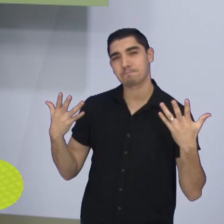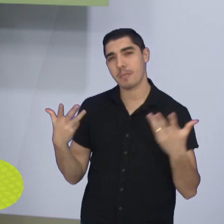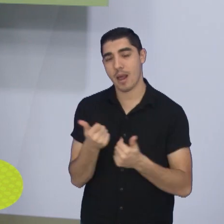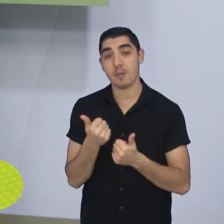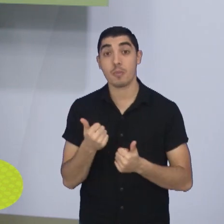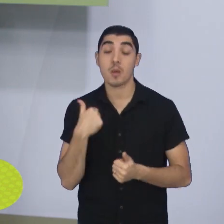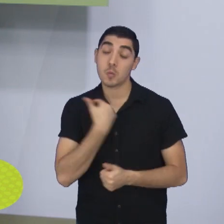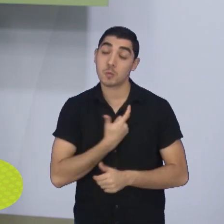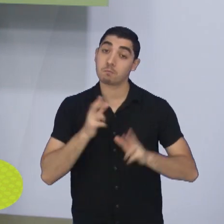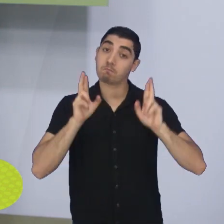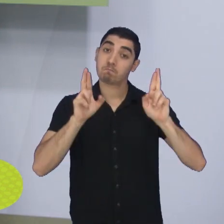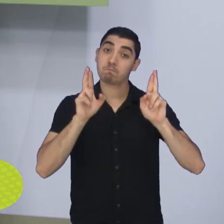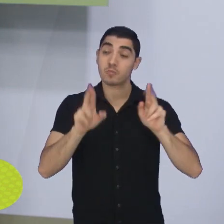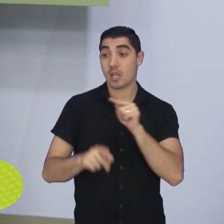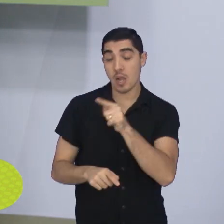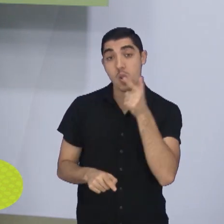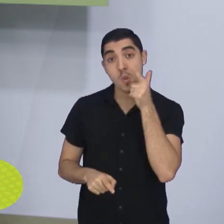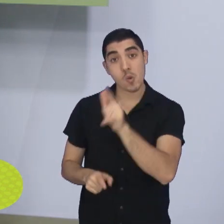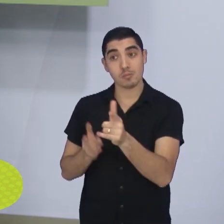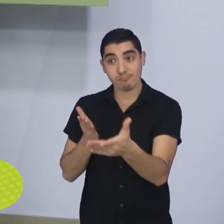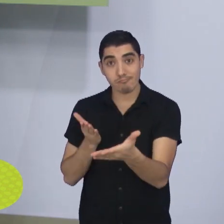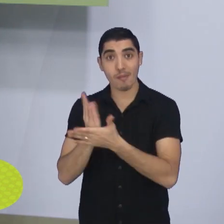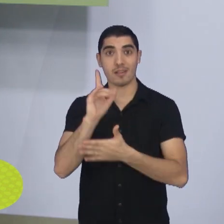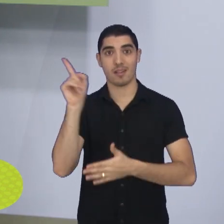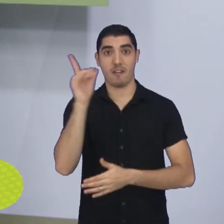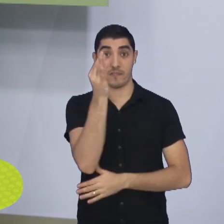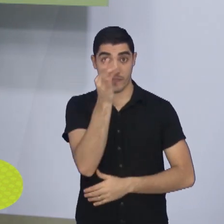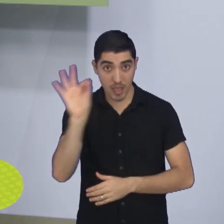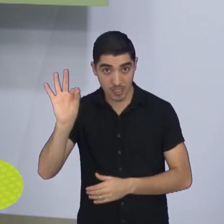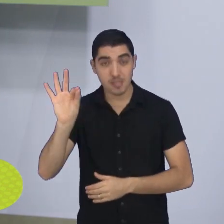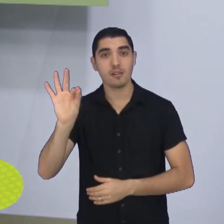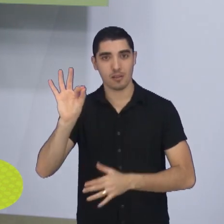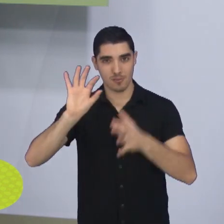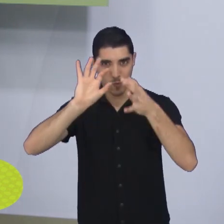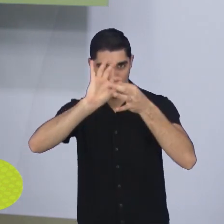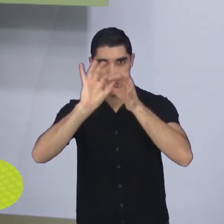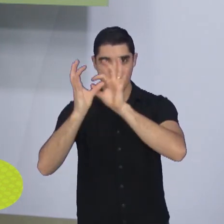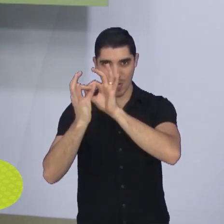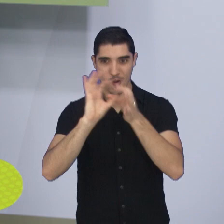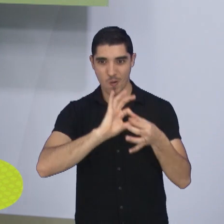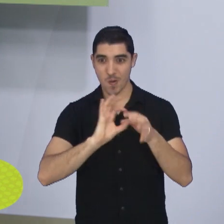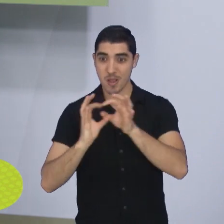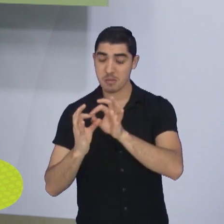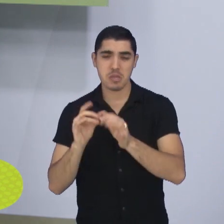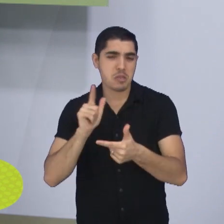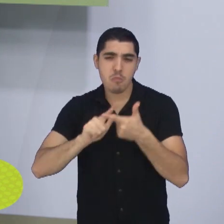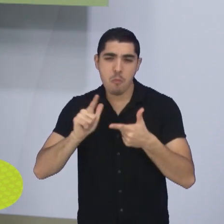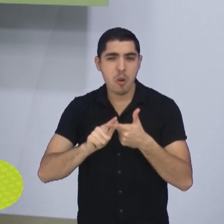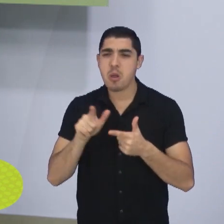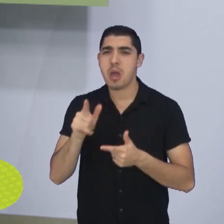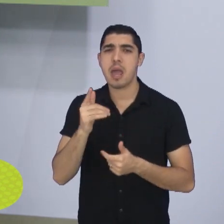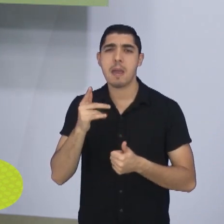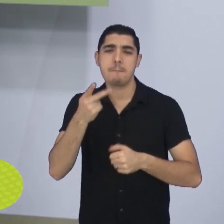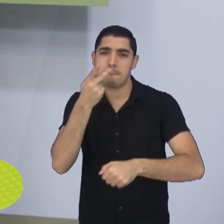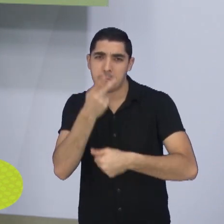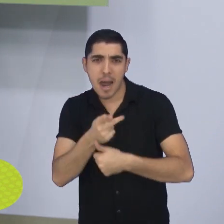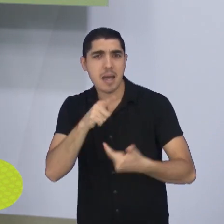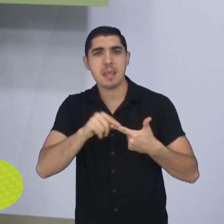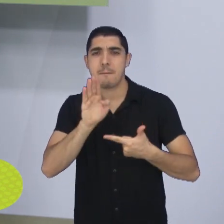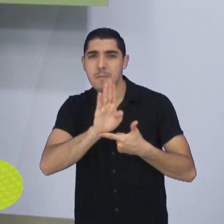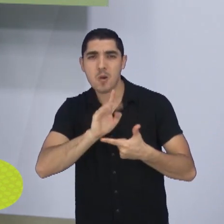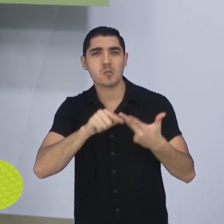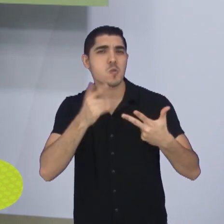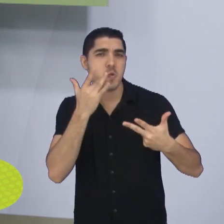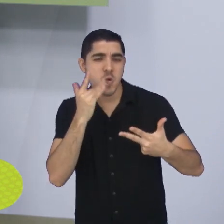que ela conquiste essa vaga para Paris e conquiste também uma medalha, não importa a cor da medalha, bronze, prata ou ouro, para a gente receber